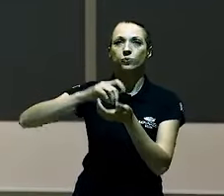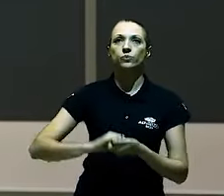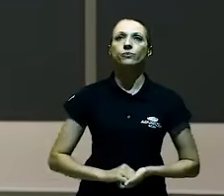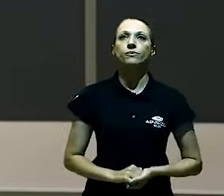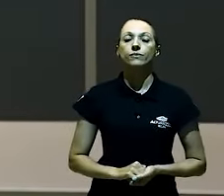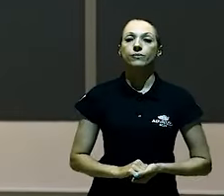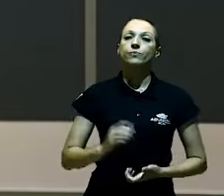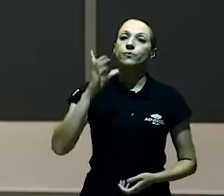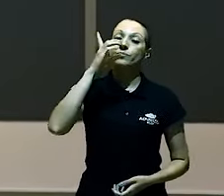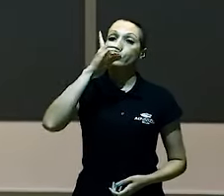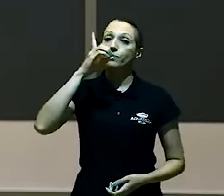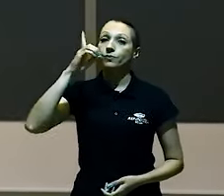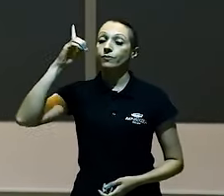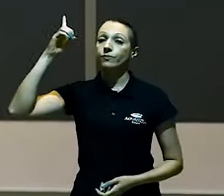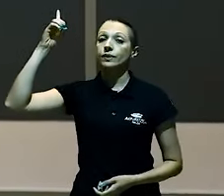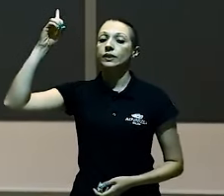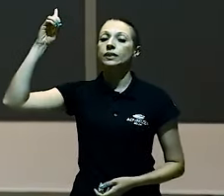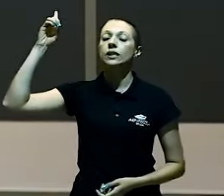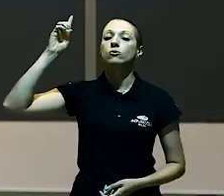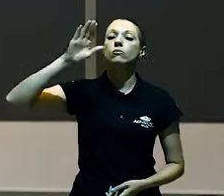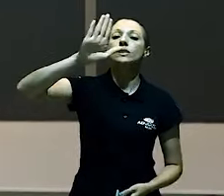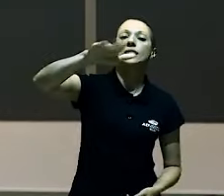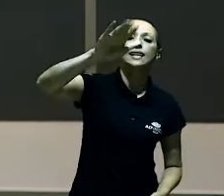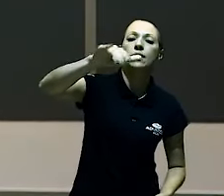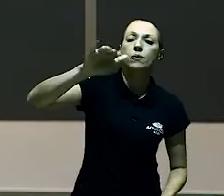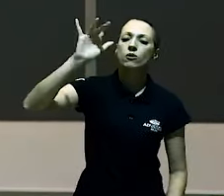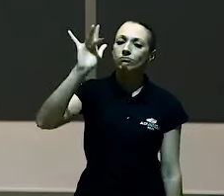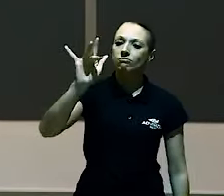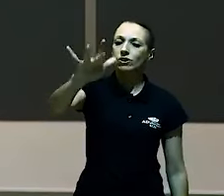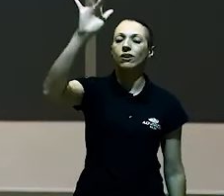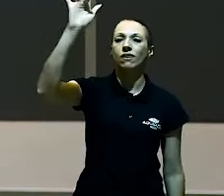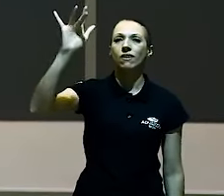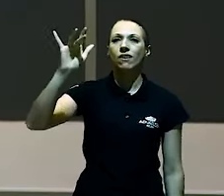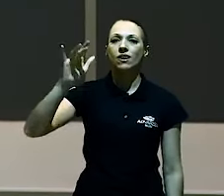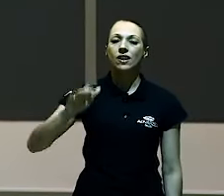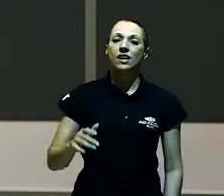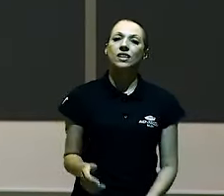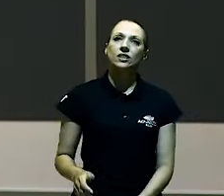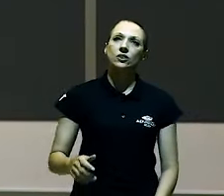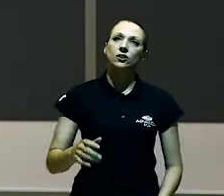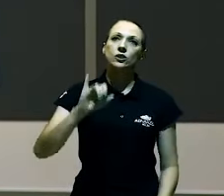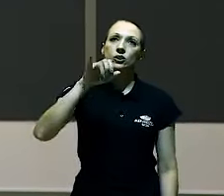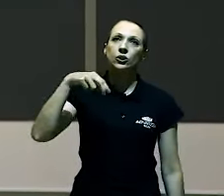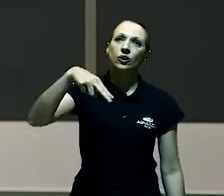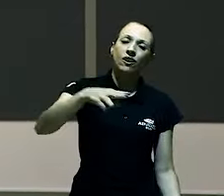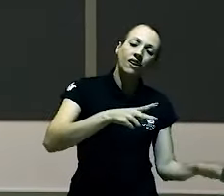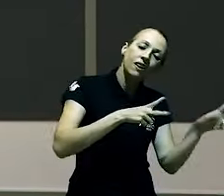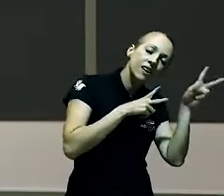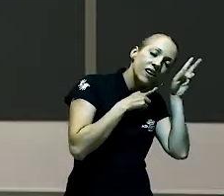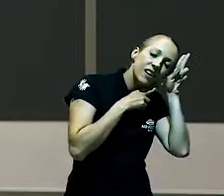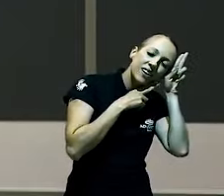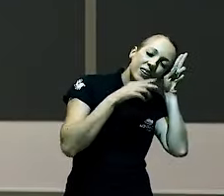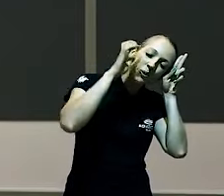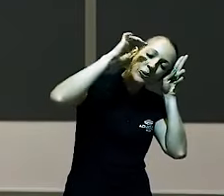ir. Quando Jonas entrou no barco, quando Jonas entrou no porão, quando Jonas dormiu e pensou: venci a Deus,